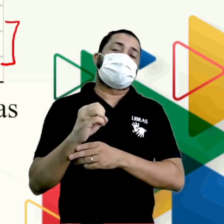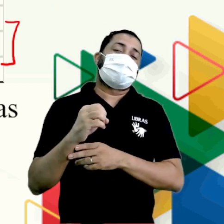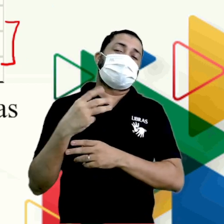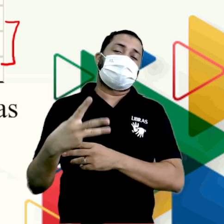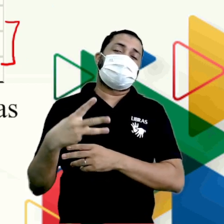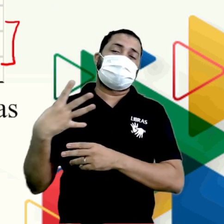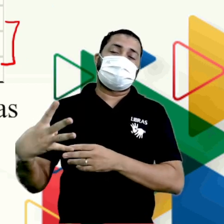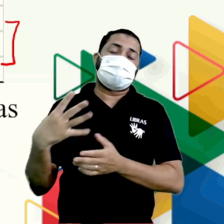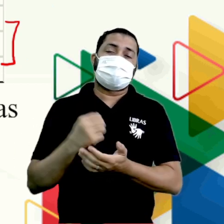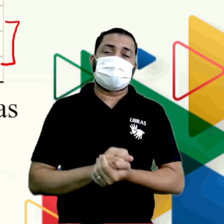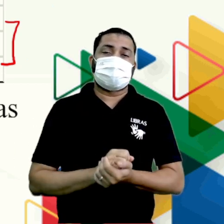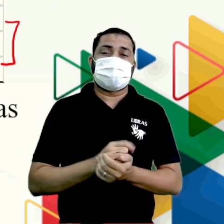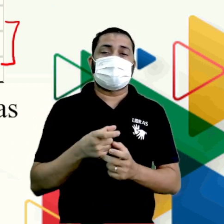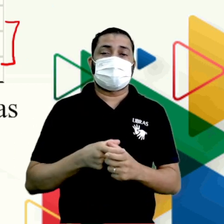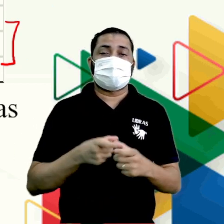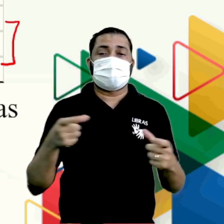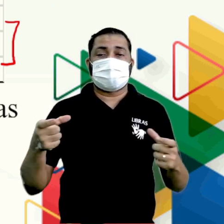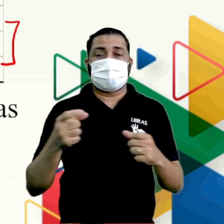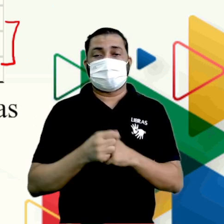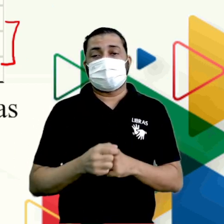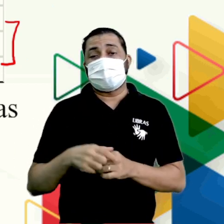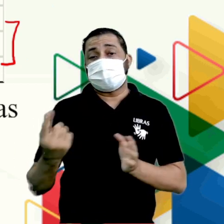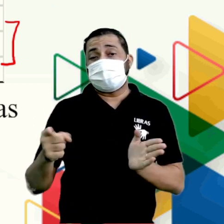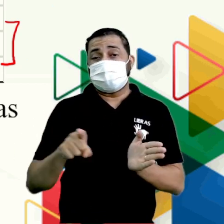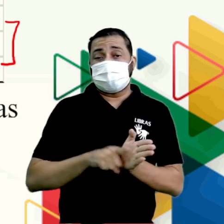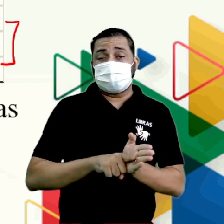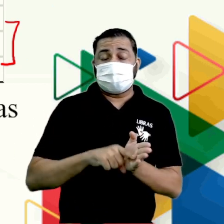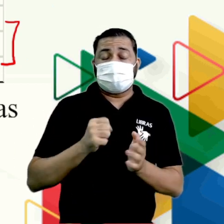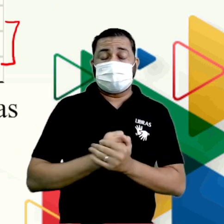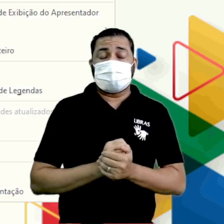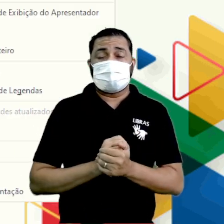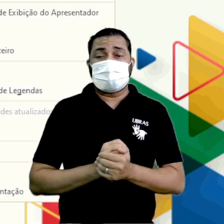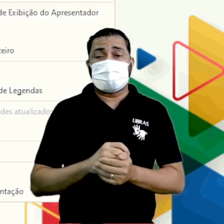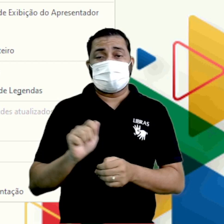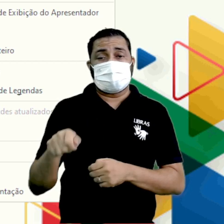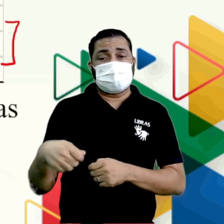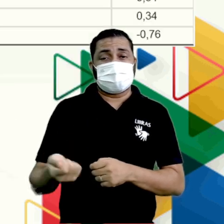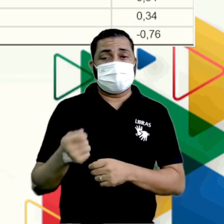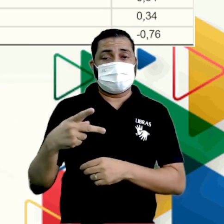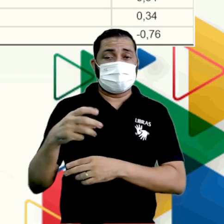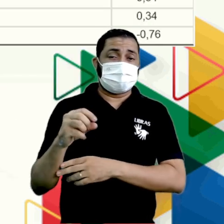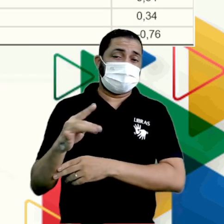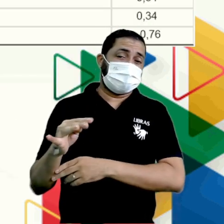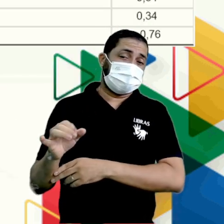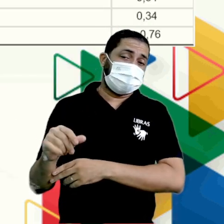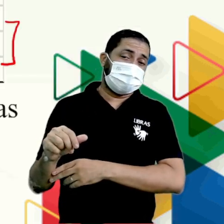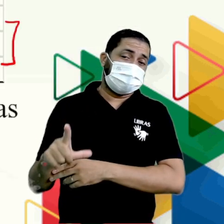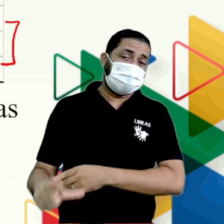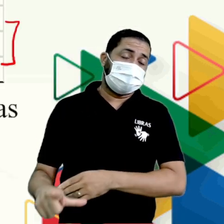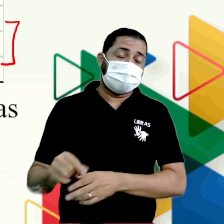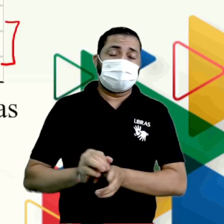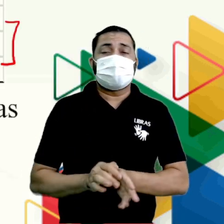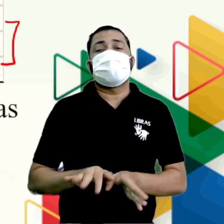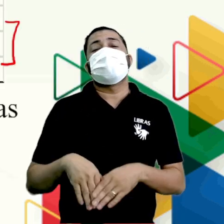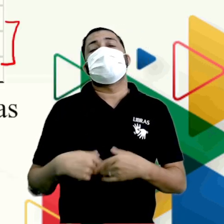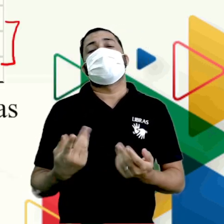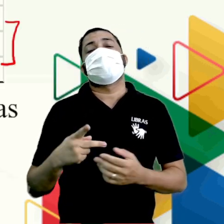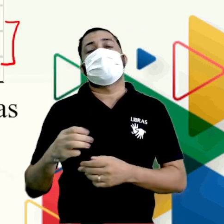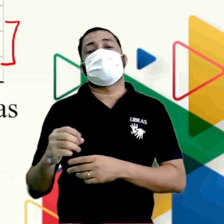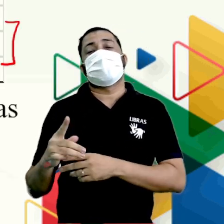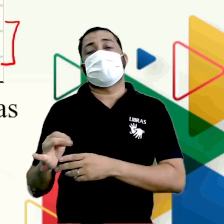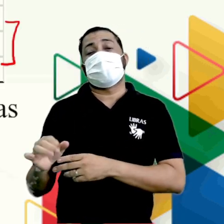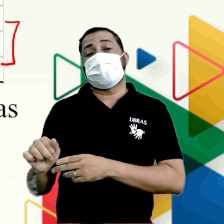mas positivo, é maior. Então, menos e o sinal, o potencial dessa pilha. Qual é o potencial dessa